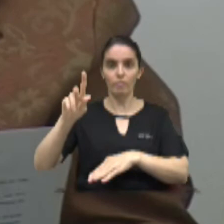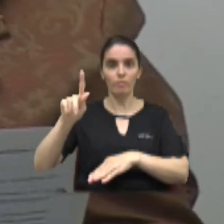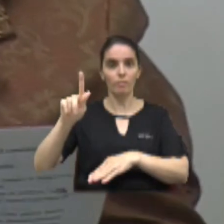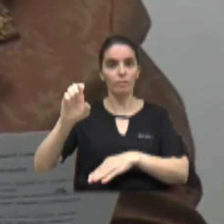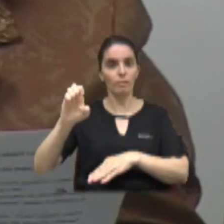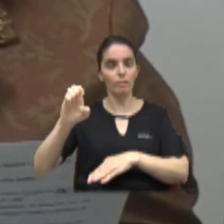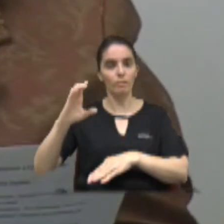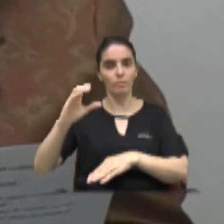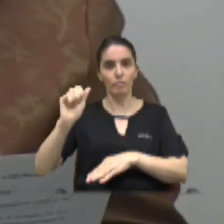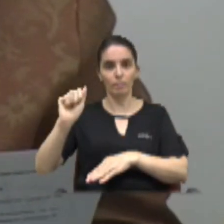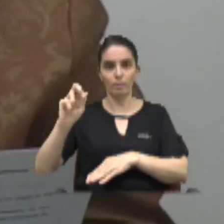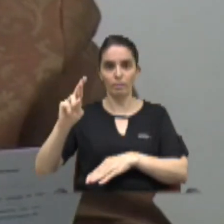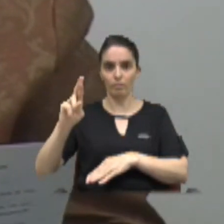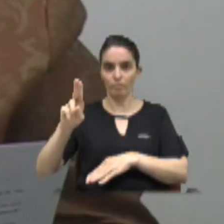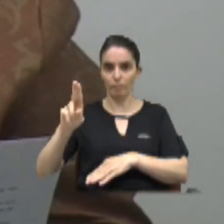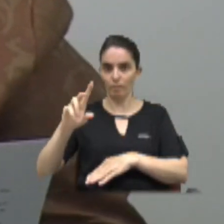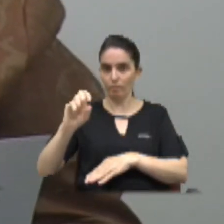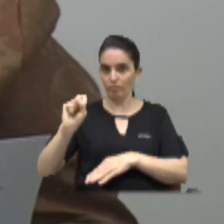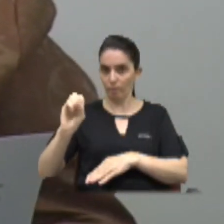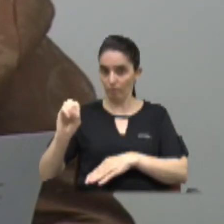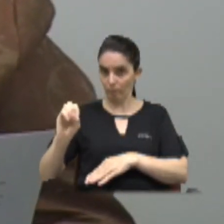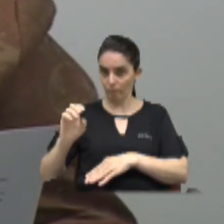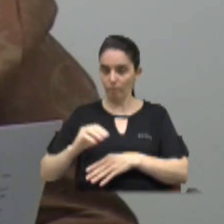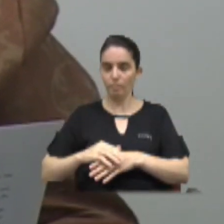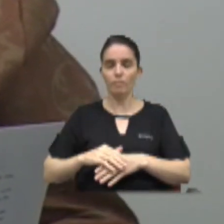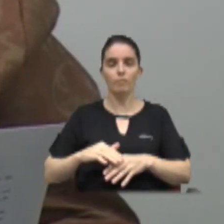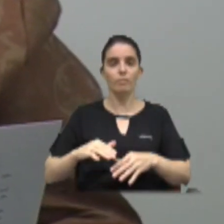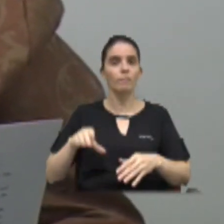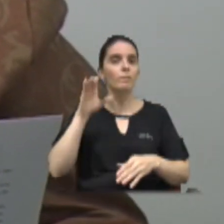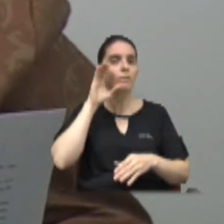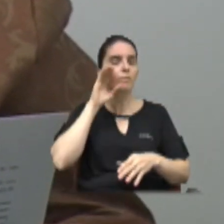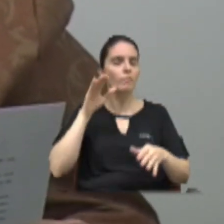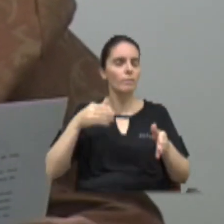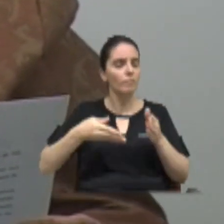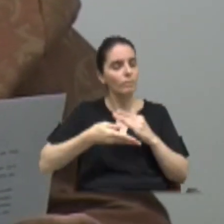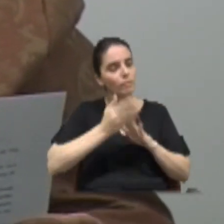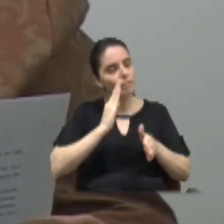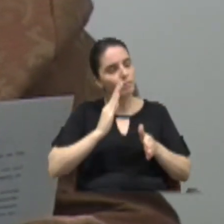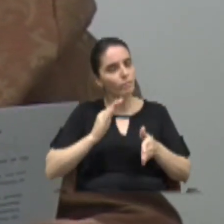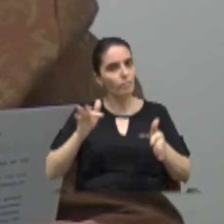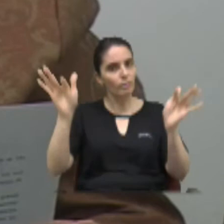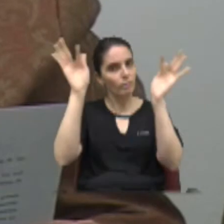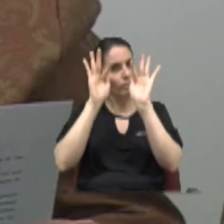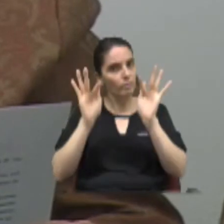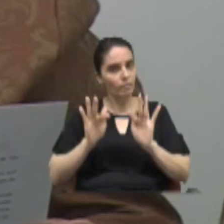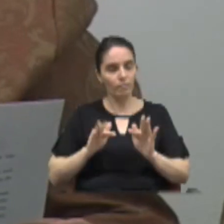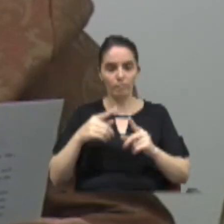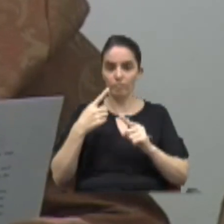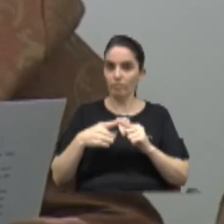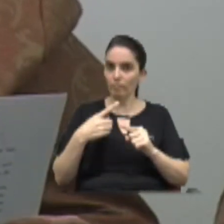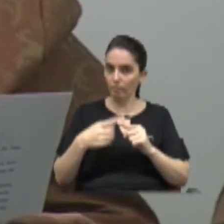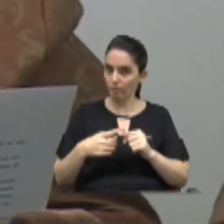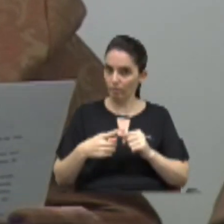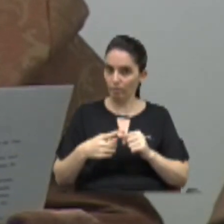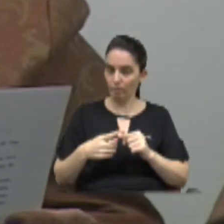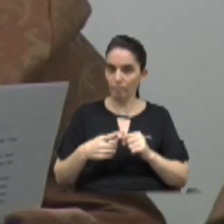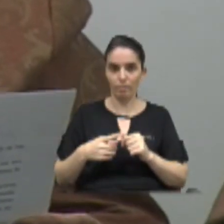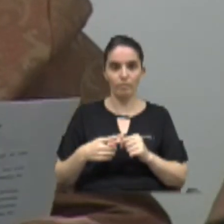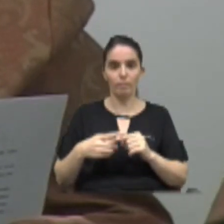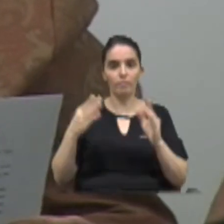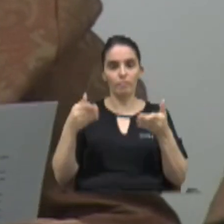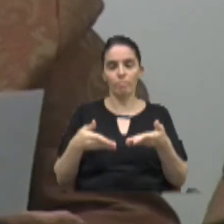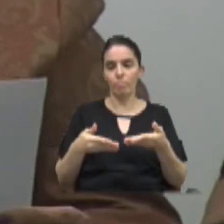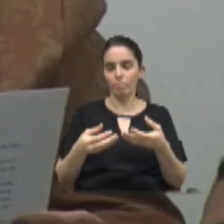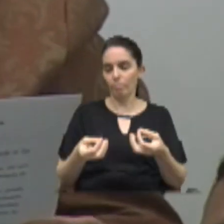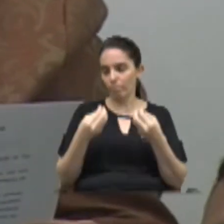saí de lá muito feliz, porque não estamos ainda vivendo um momento onde nós poderíamos dizer, não temos